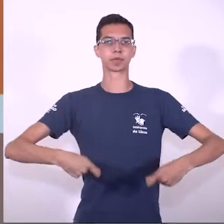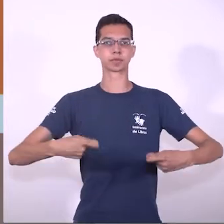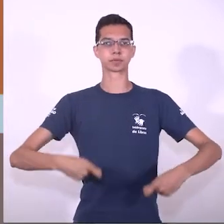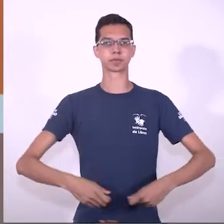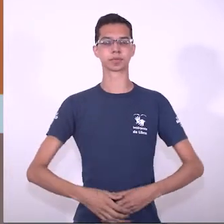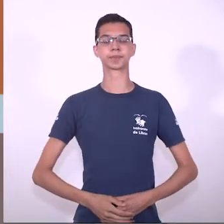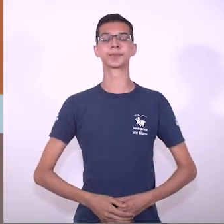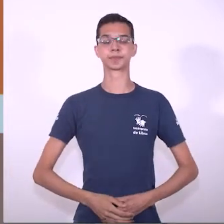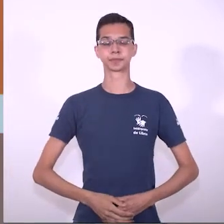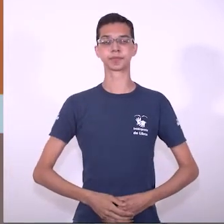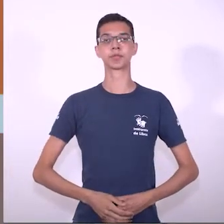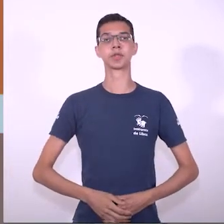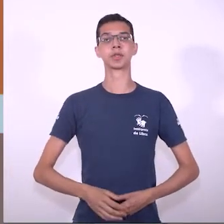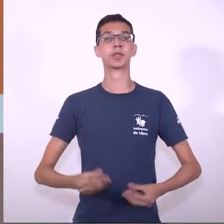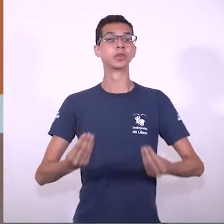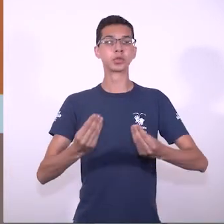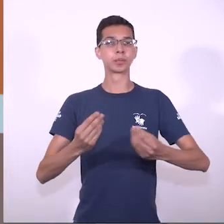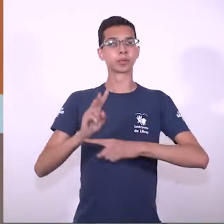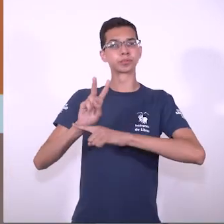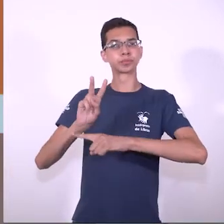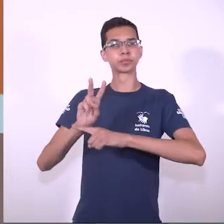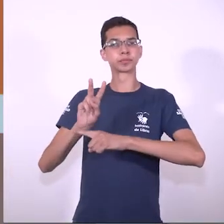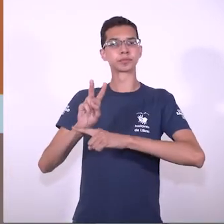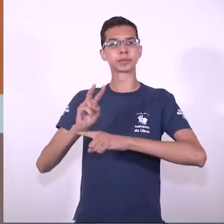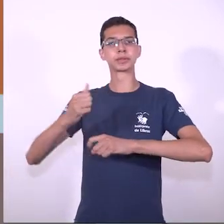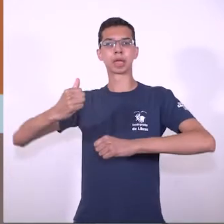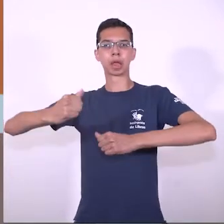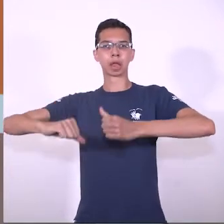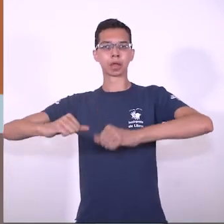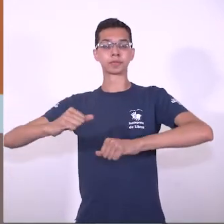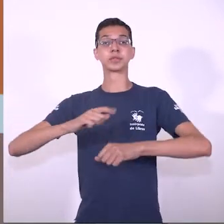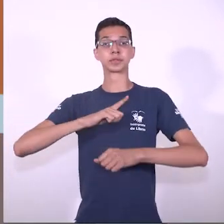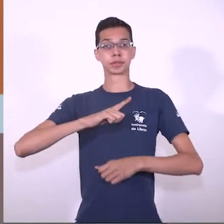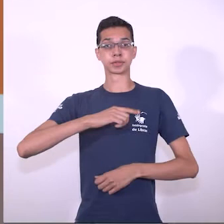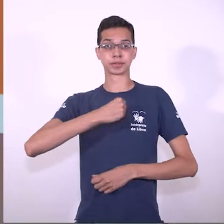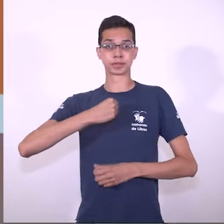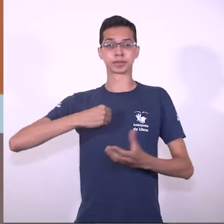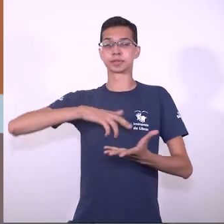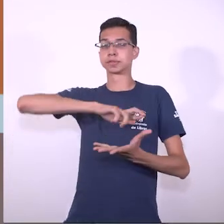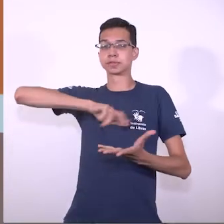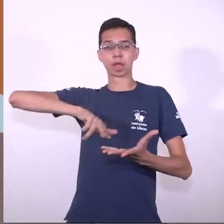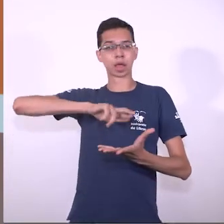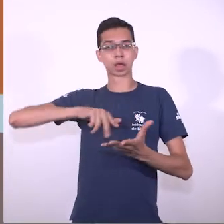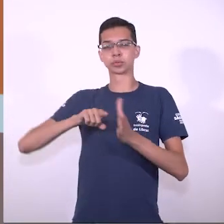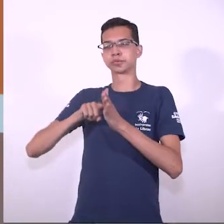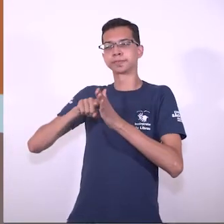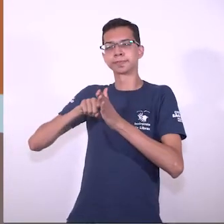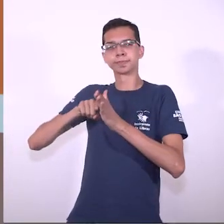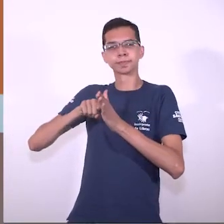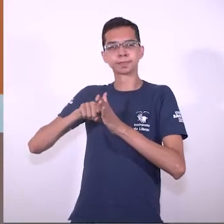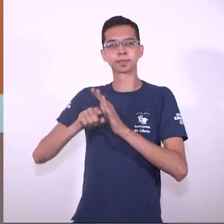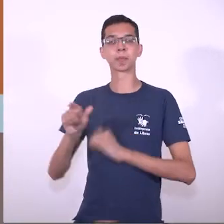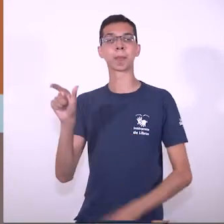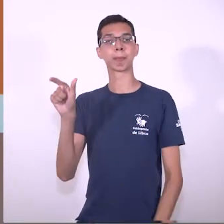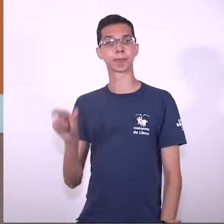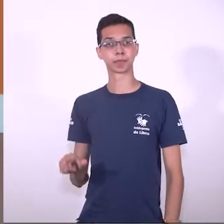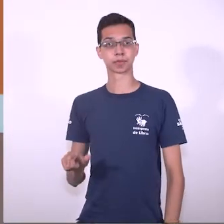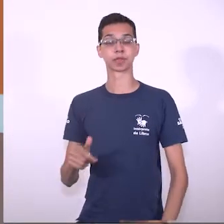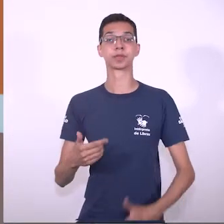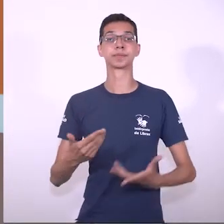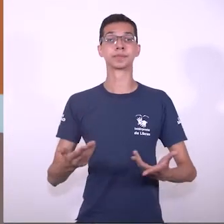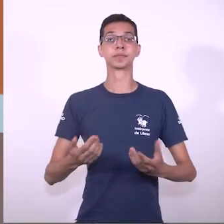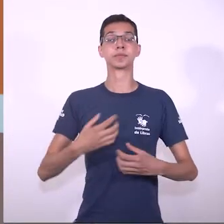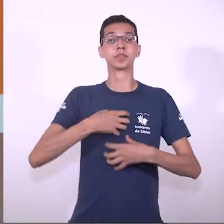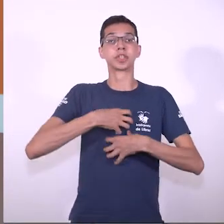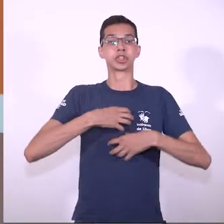ele consiste em avaliações de exames laboratoriais. Então, o paciente inicialmente procura a UBS com o primeiro